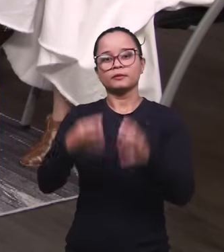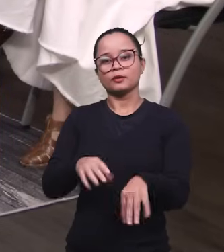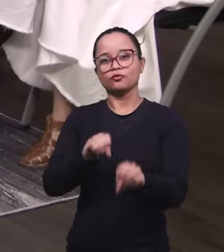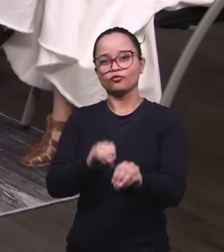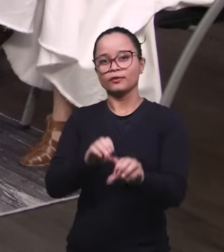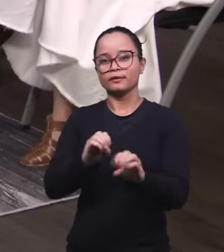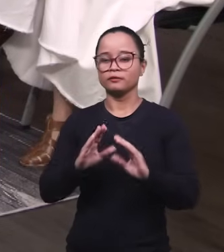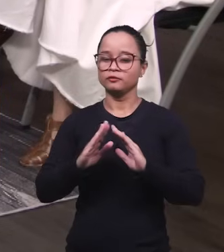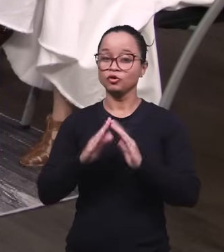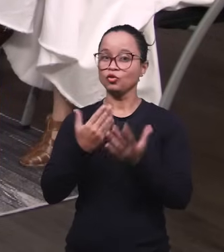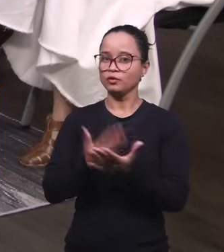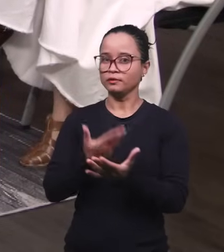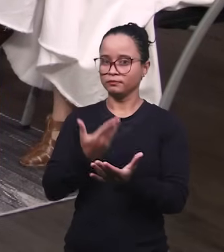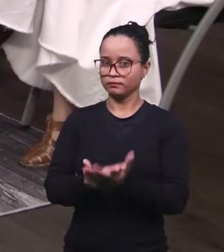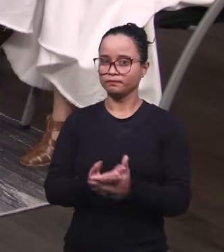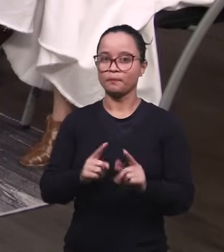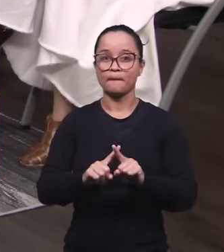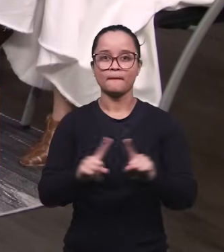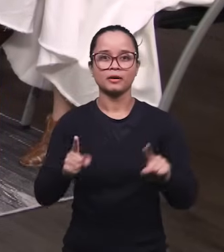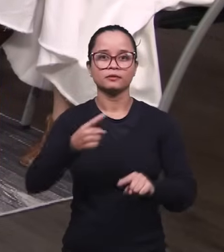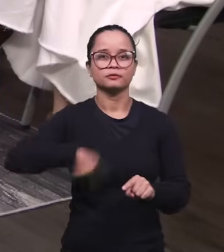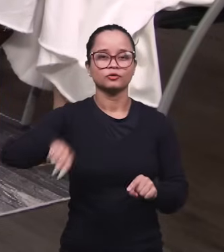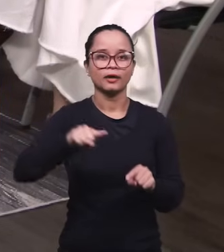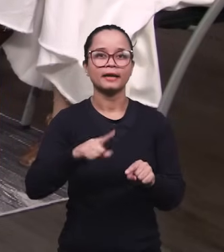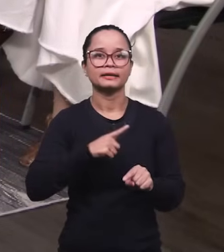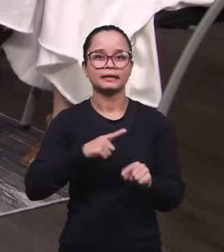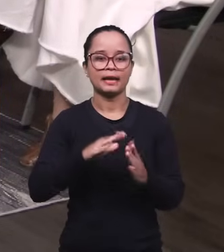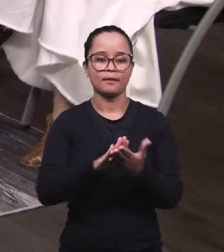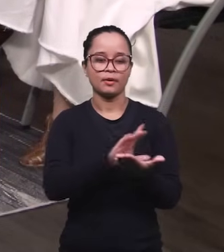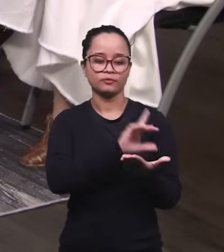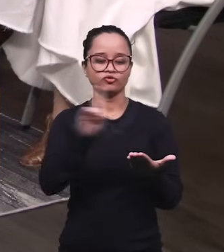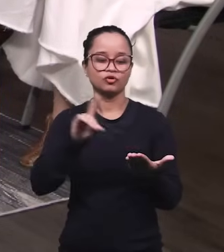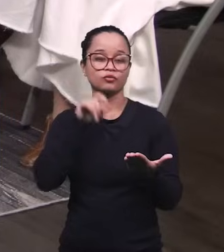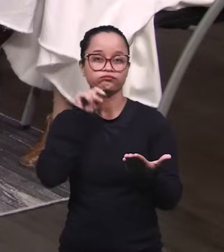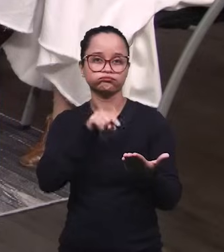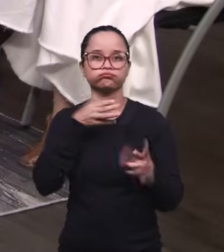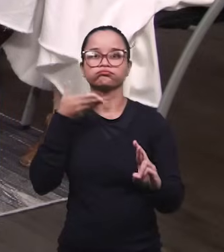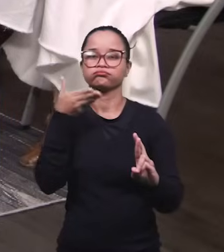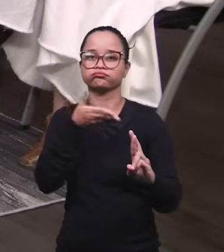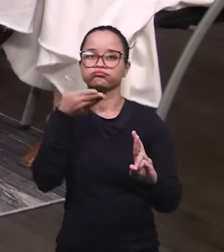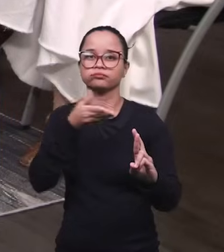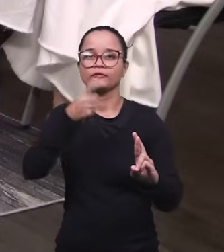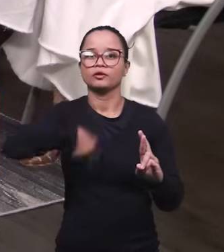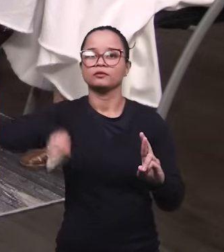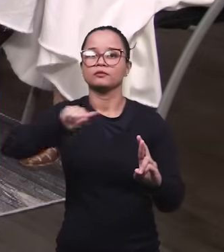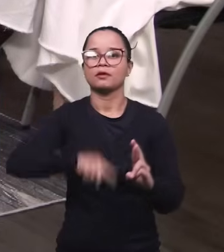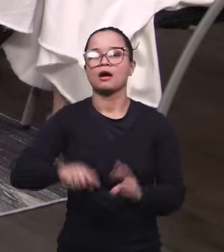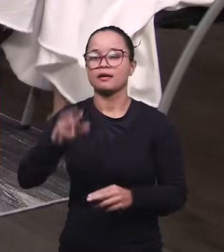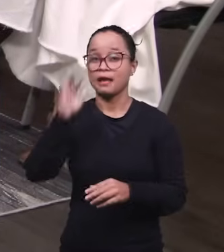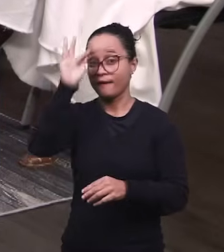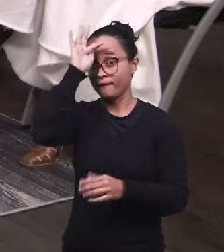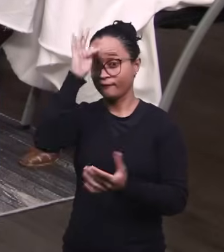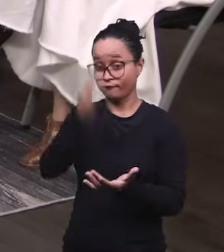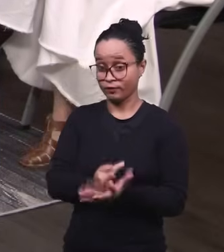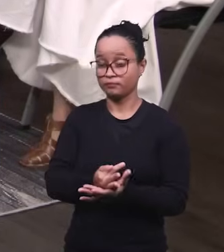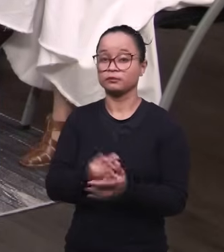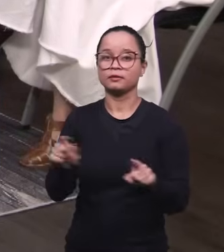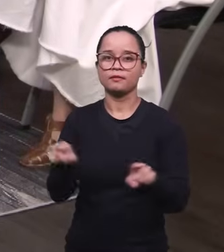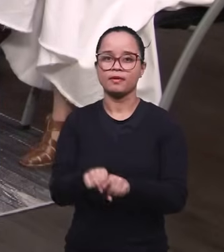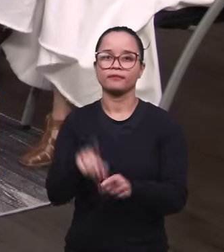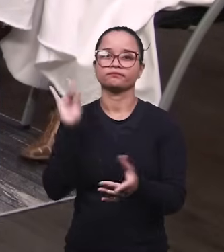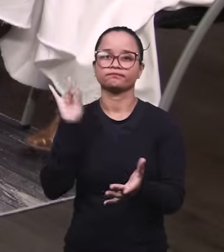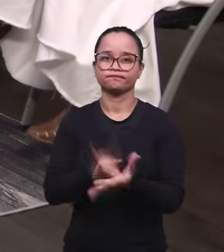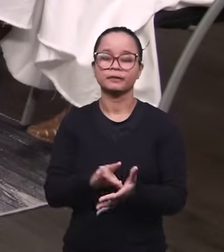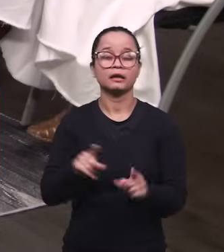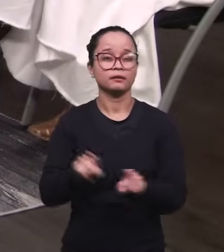educação escolar, mas que nós temos a Bíblia como a nossa referência, uma referência de fé, uma referência de verdade